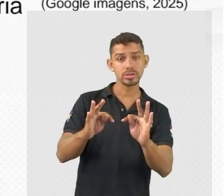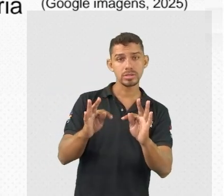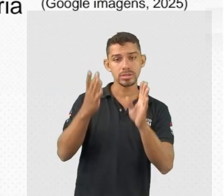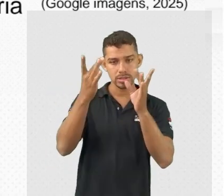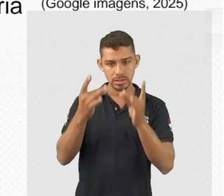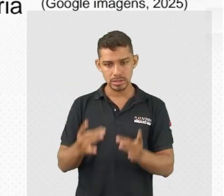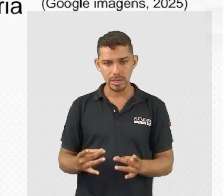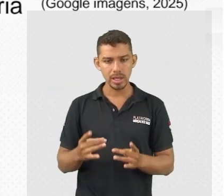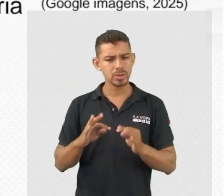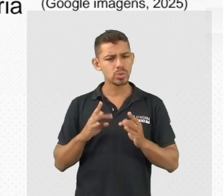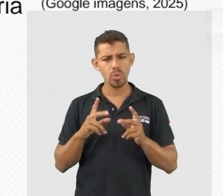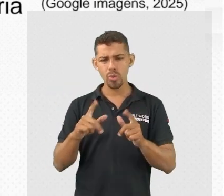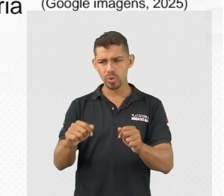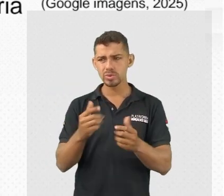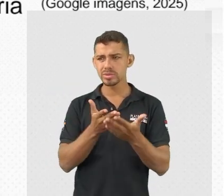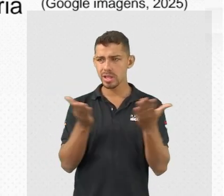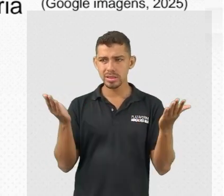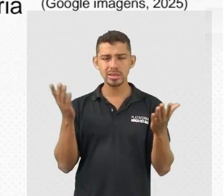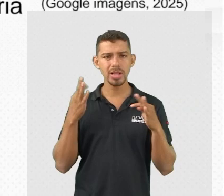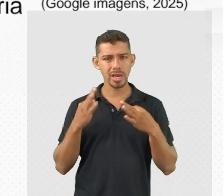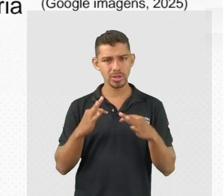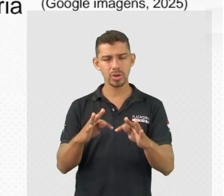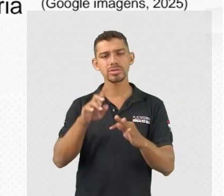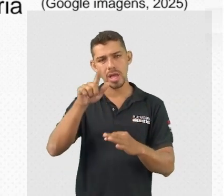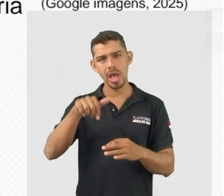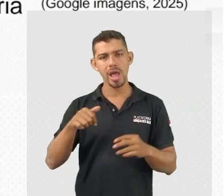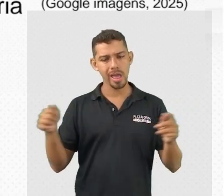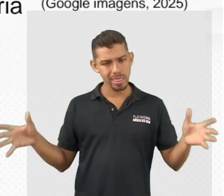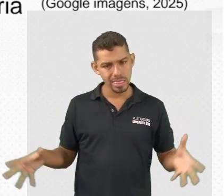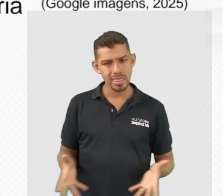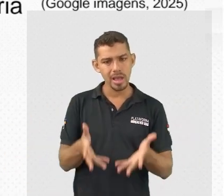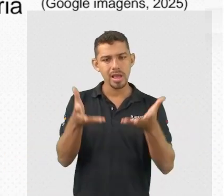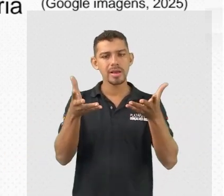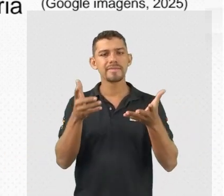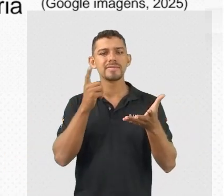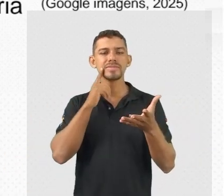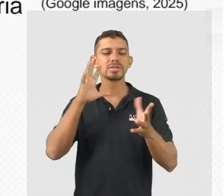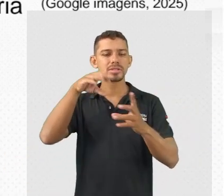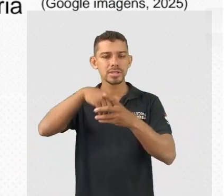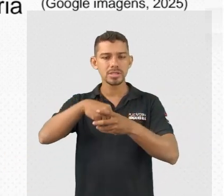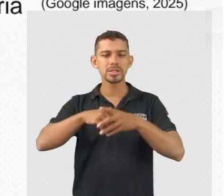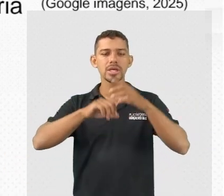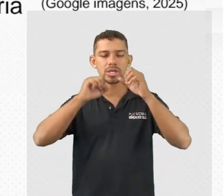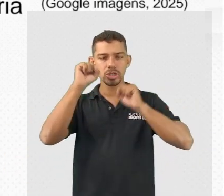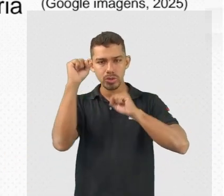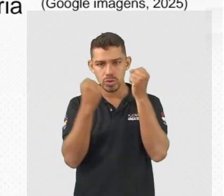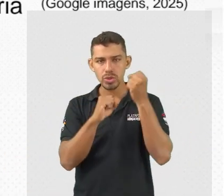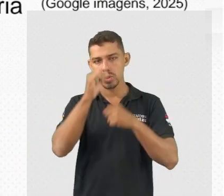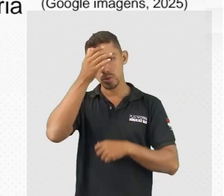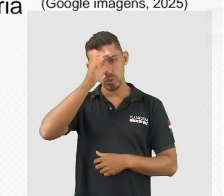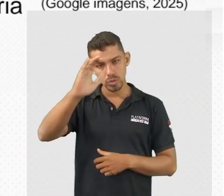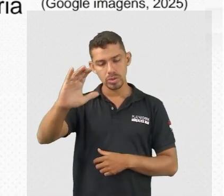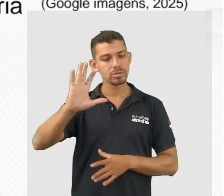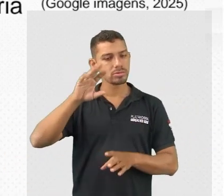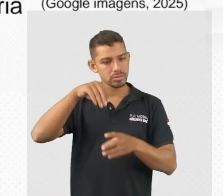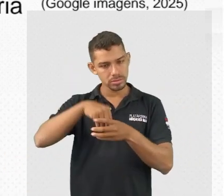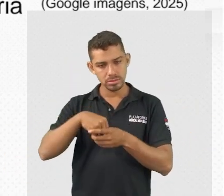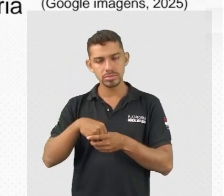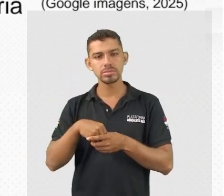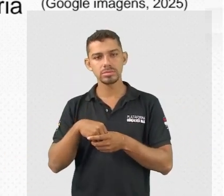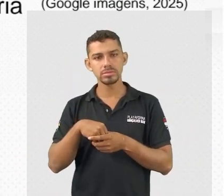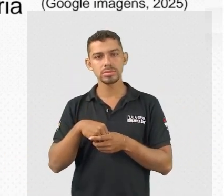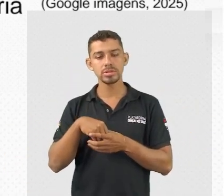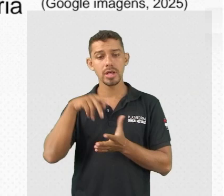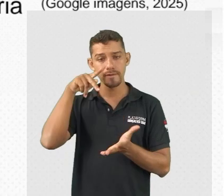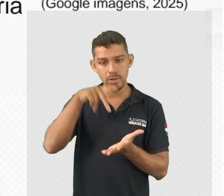específicos, todos esses meios tecnológicos foram incorporados dentro da indústria cultural, para dentro da indústria cultural,